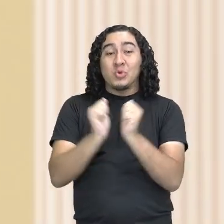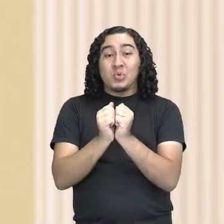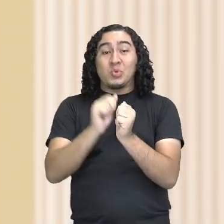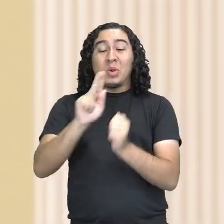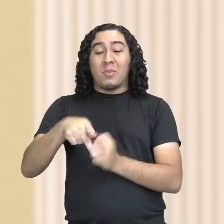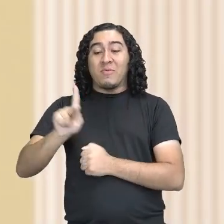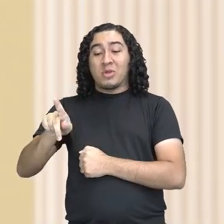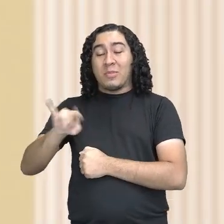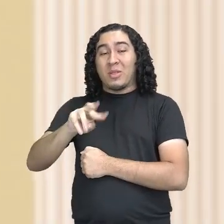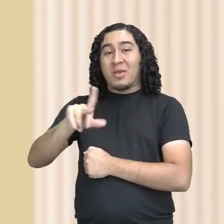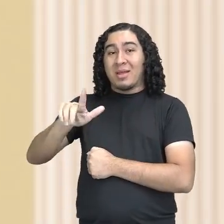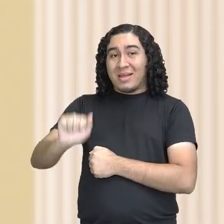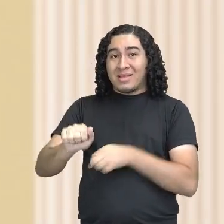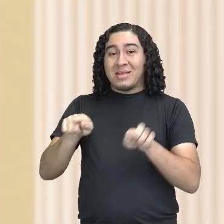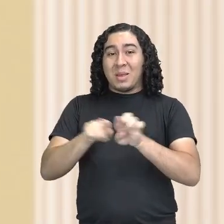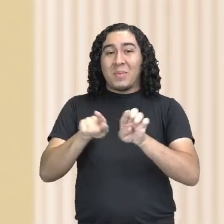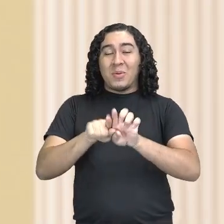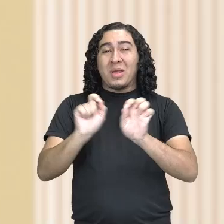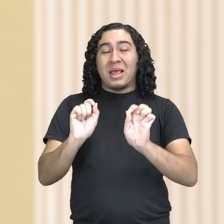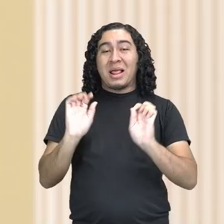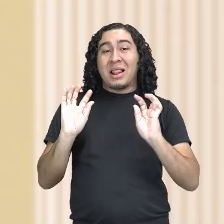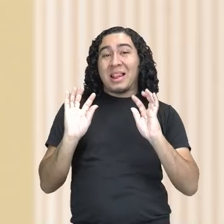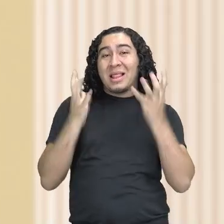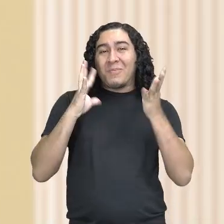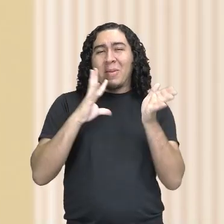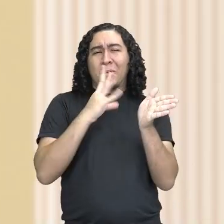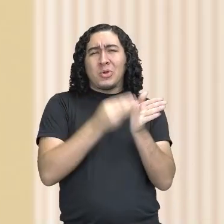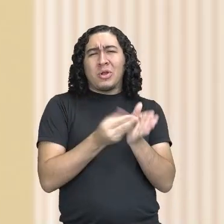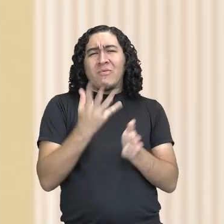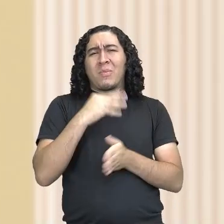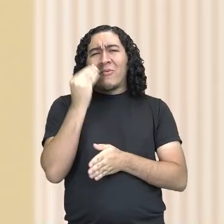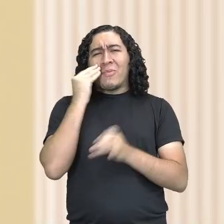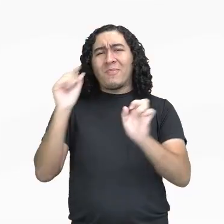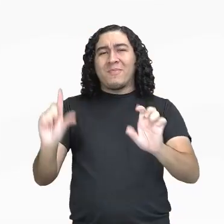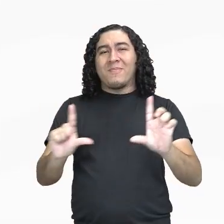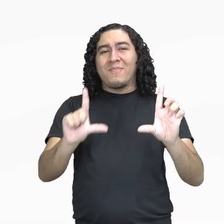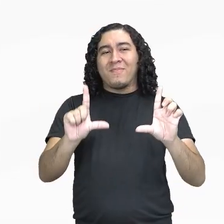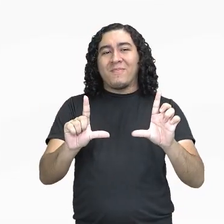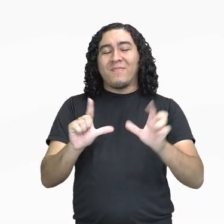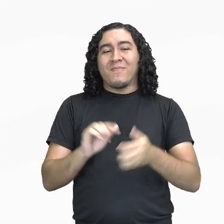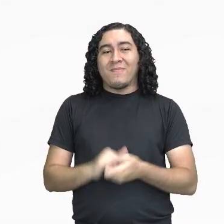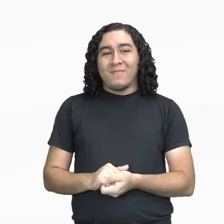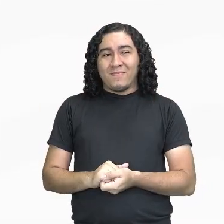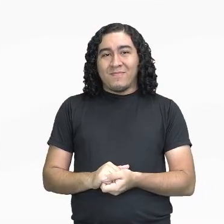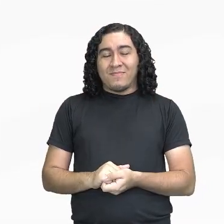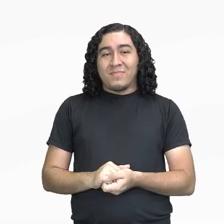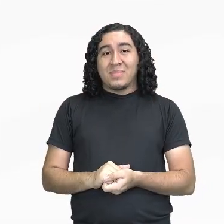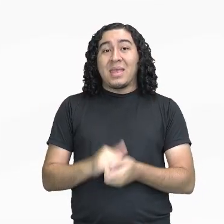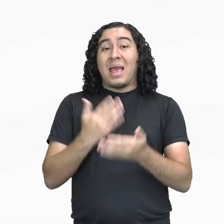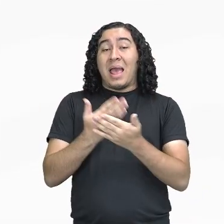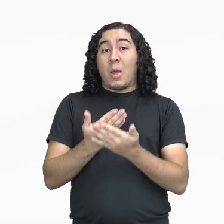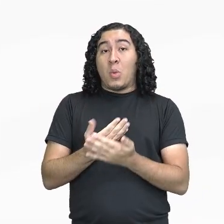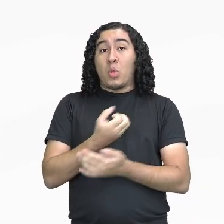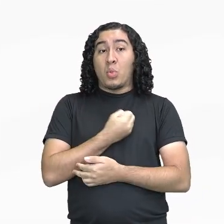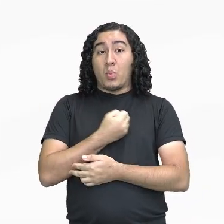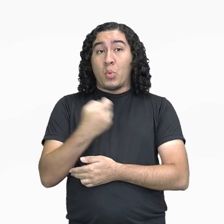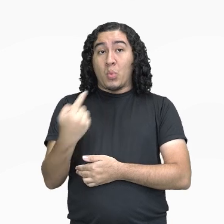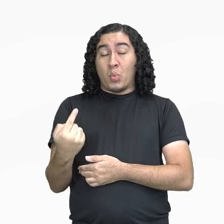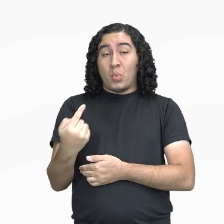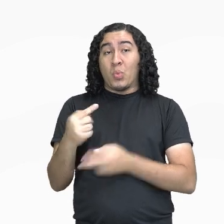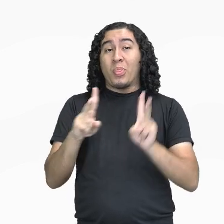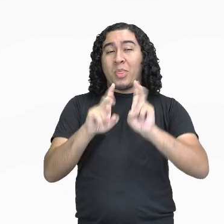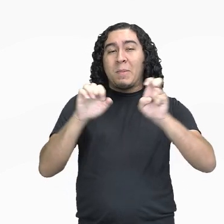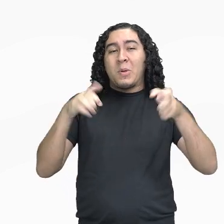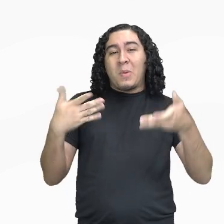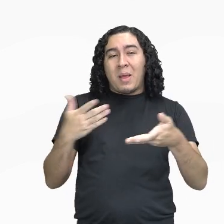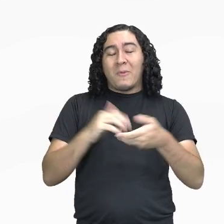a professora Manuela no clima da Amazônia. Vamos à nossa cartela? A nossa aula é a de número 1 e diz